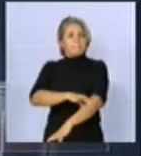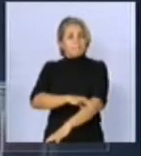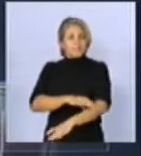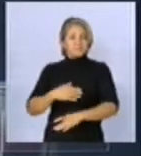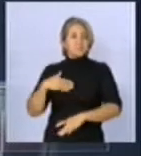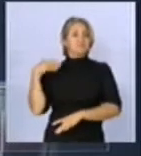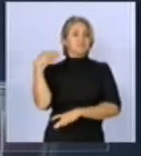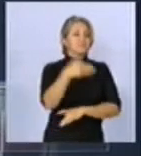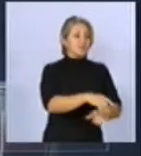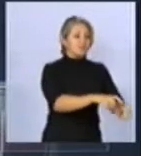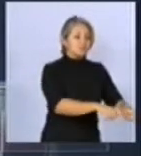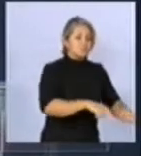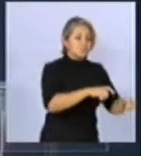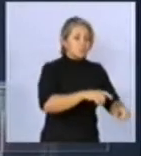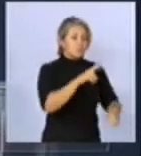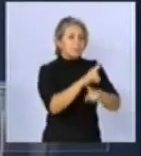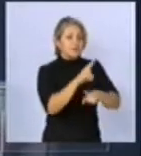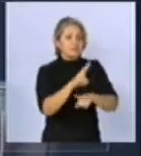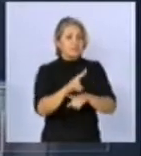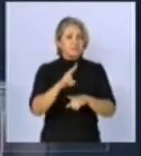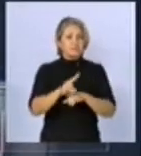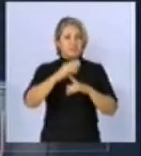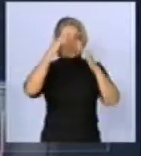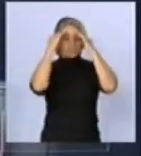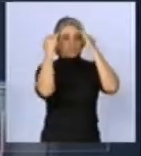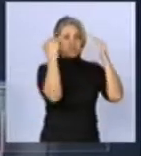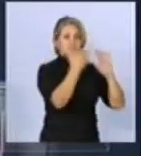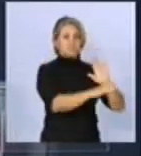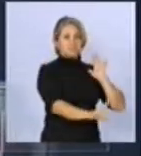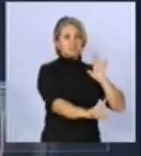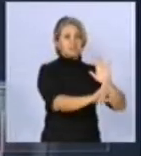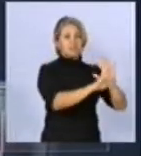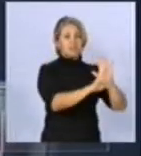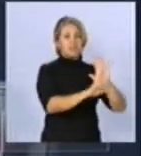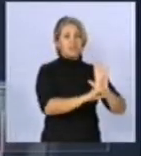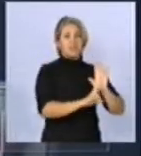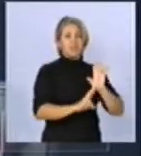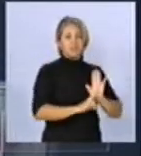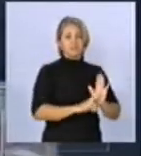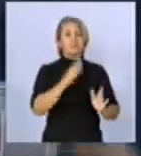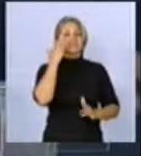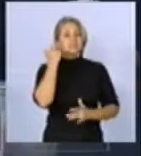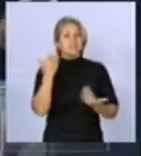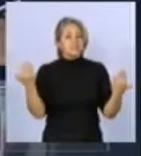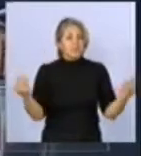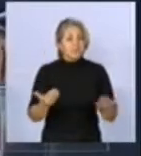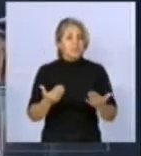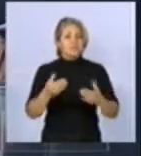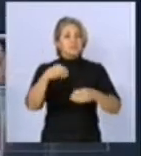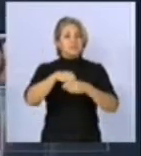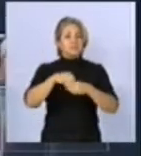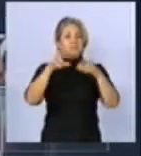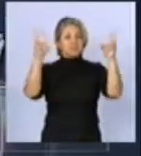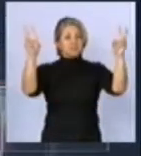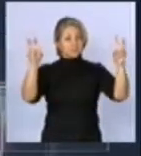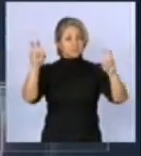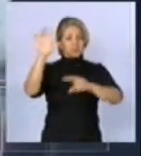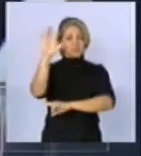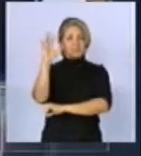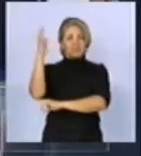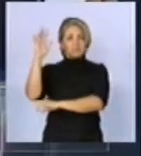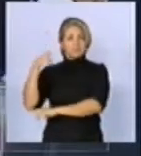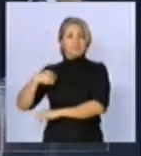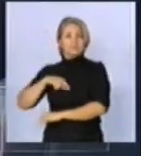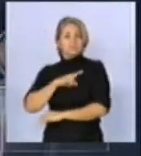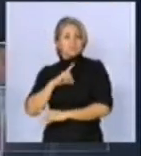verificar o cumprimento da Norma é um e aqui dentro dessas questões ambientais não estamos uma grande preocupação